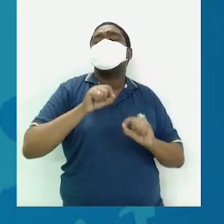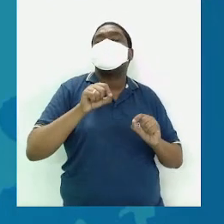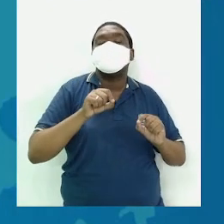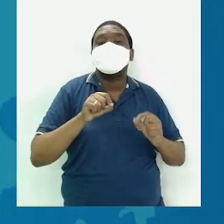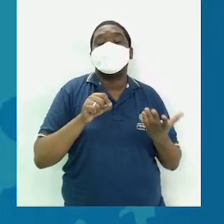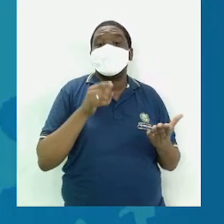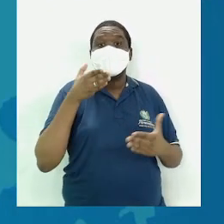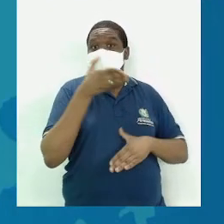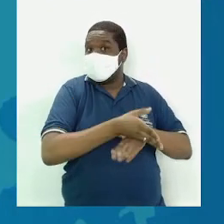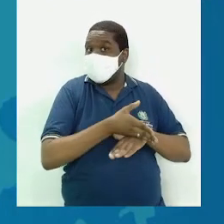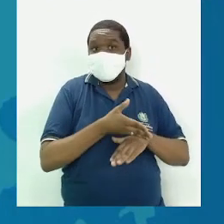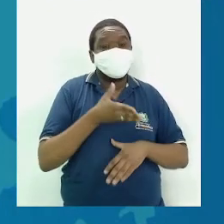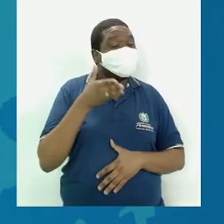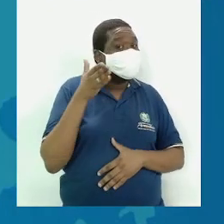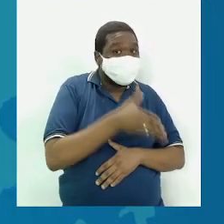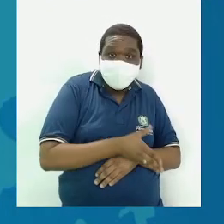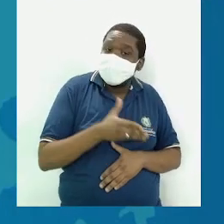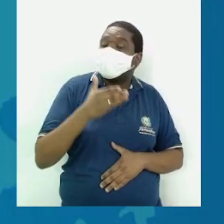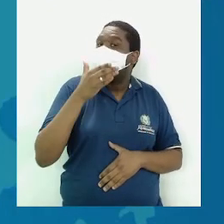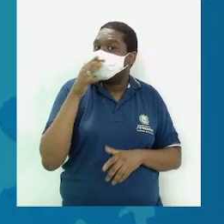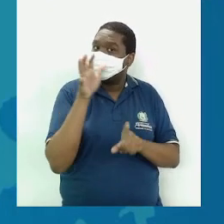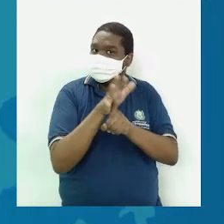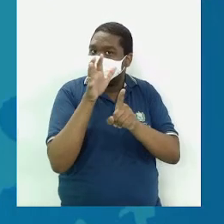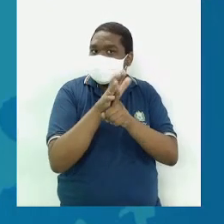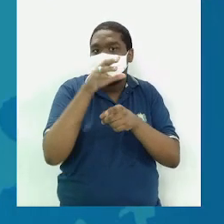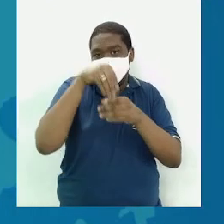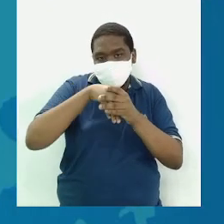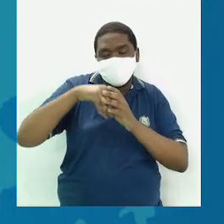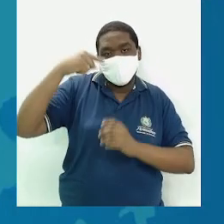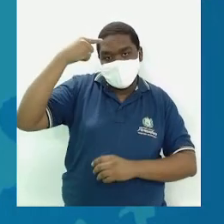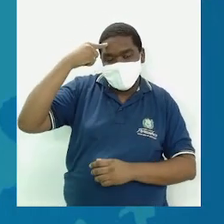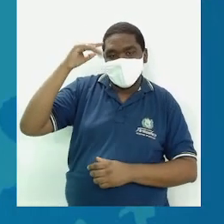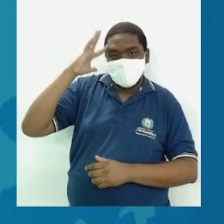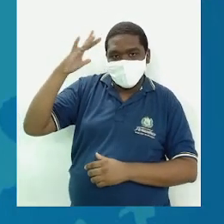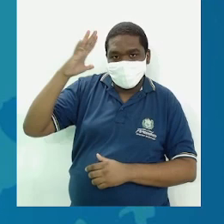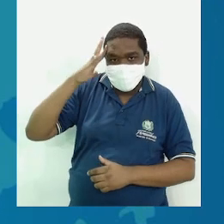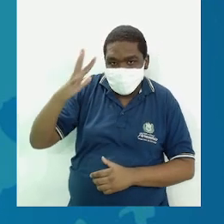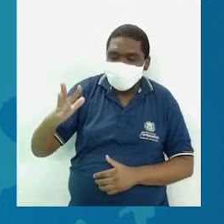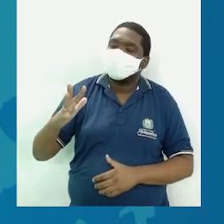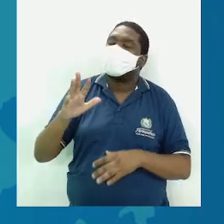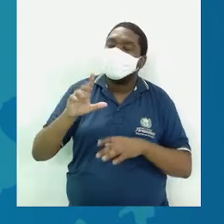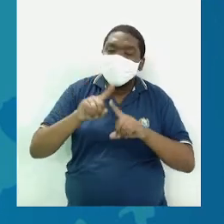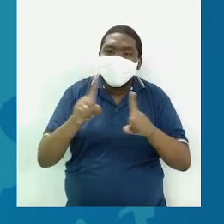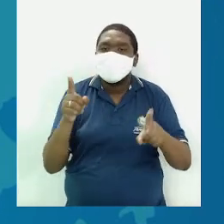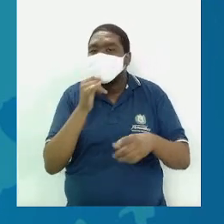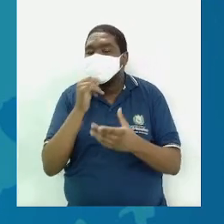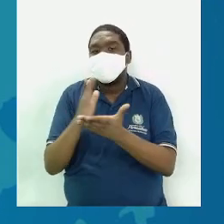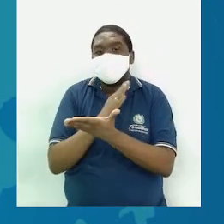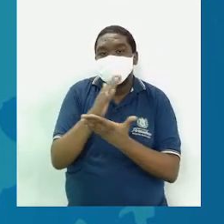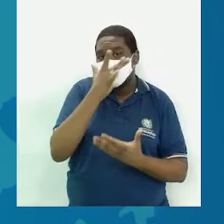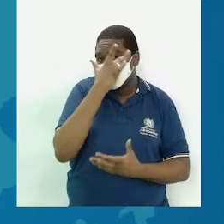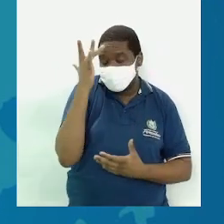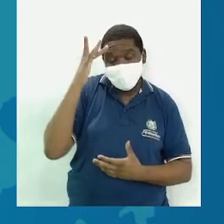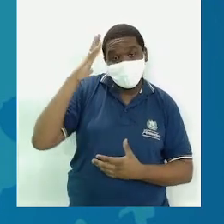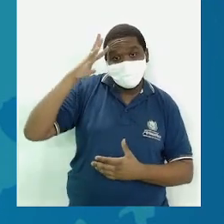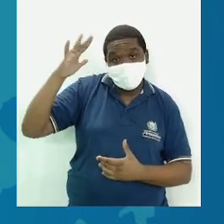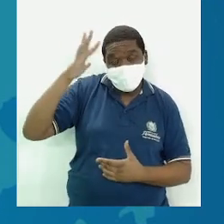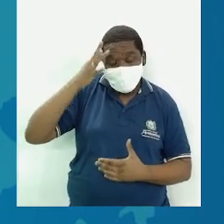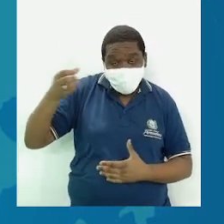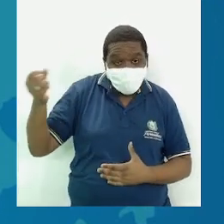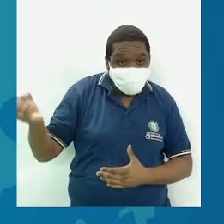filosófico. Tudo bem, você pode pensar assim: professor, mas tem alguns filósofos modernos, né,